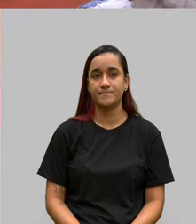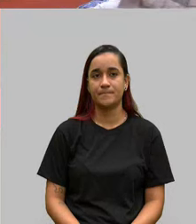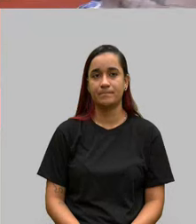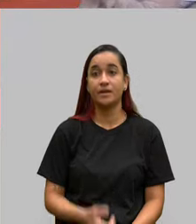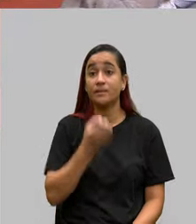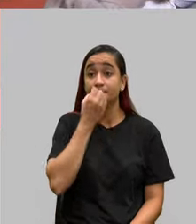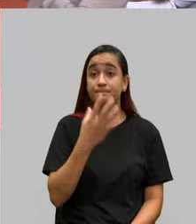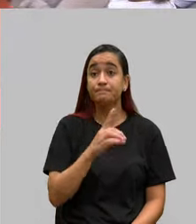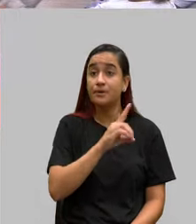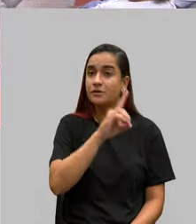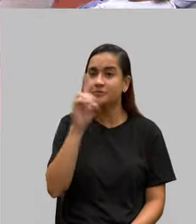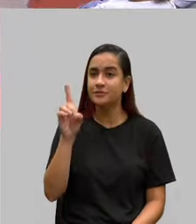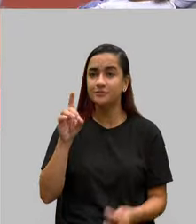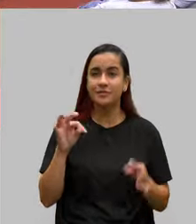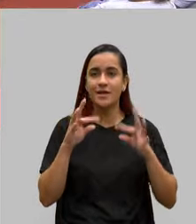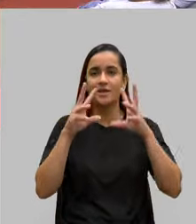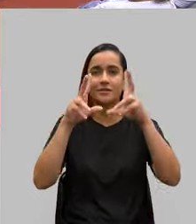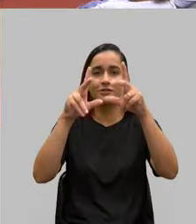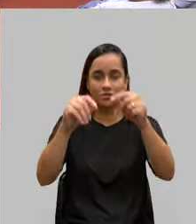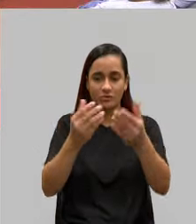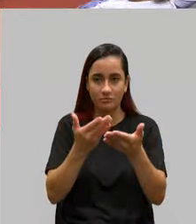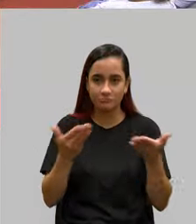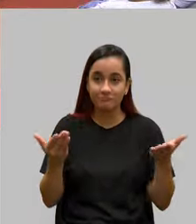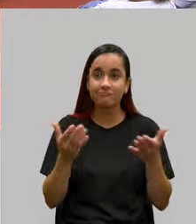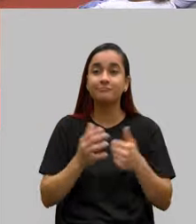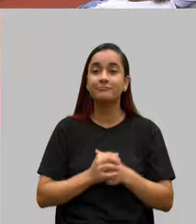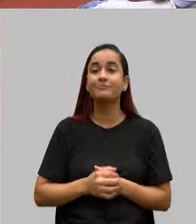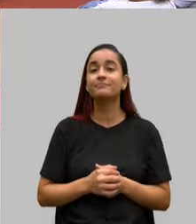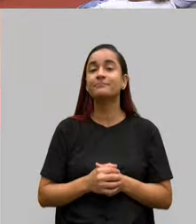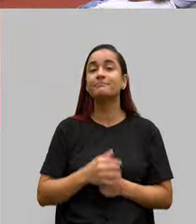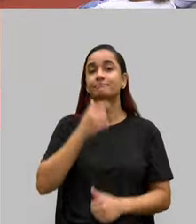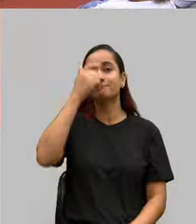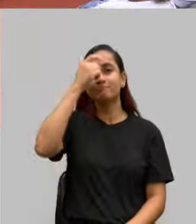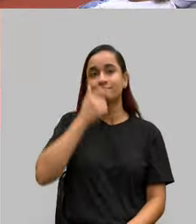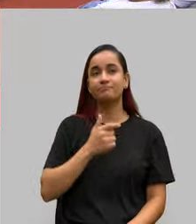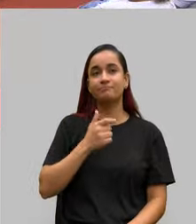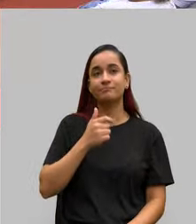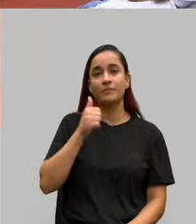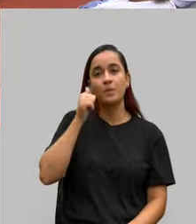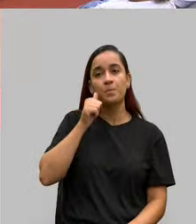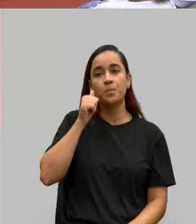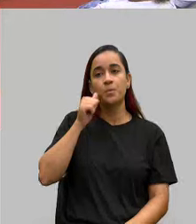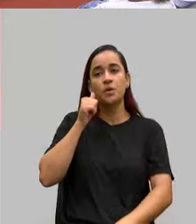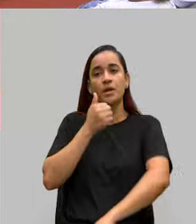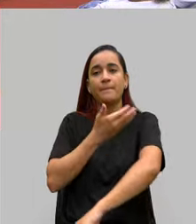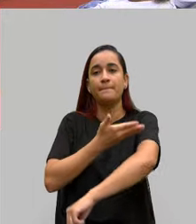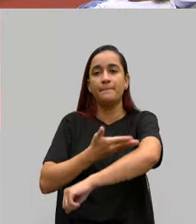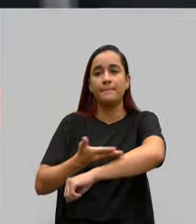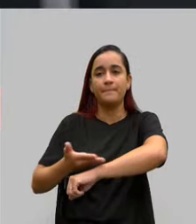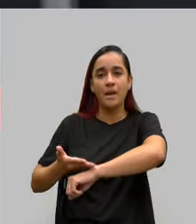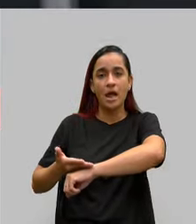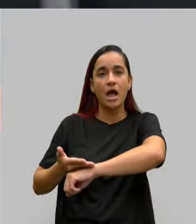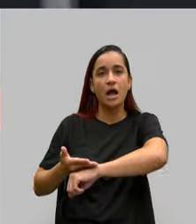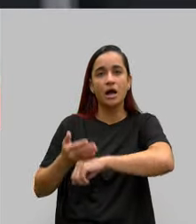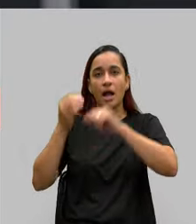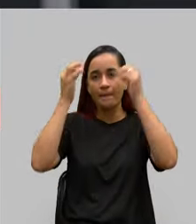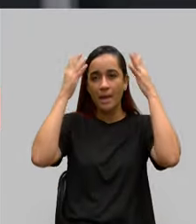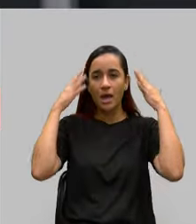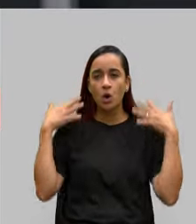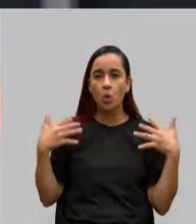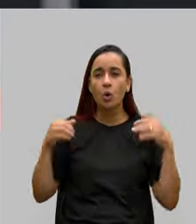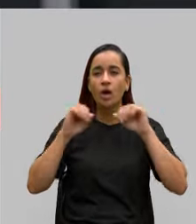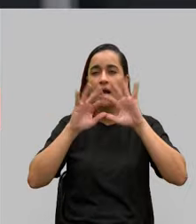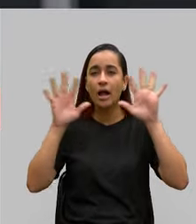Bom dia a todos a todos eh sou uma mulher branca os cabelos claros tô usando uma roupa